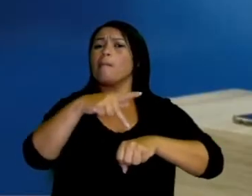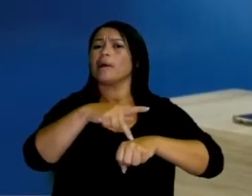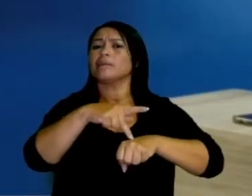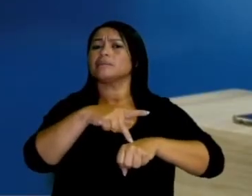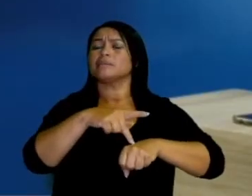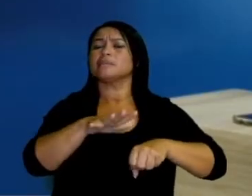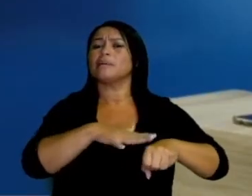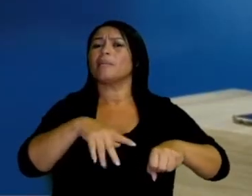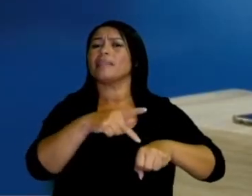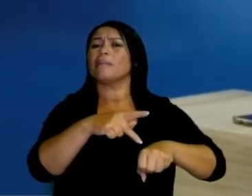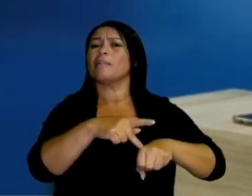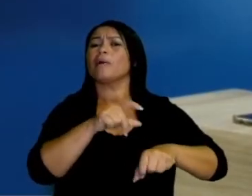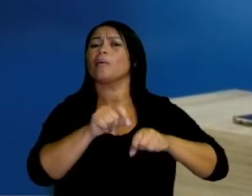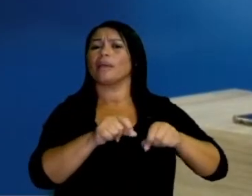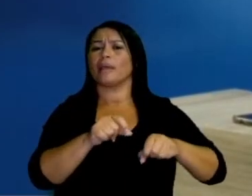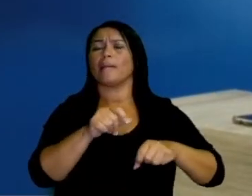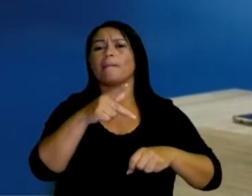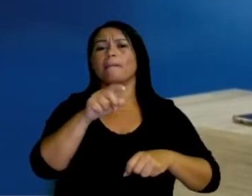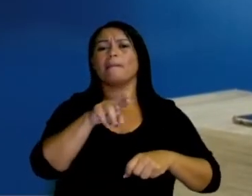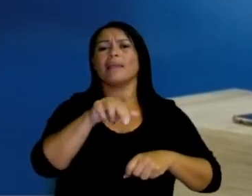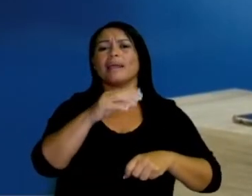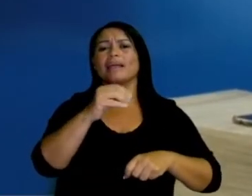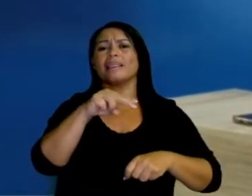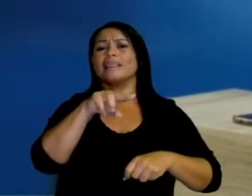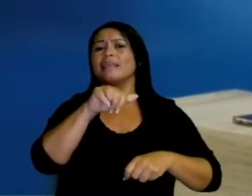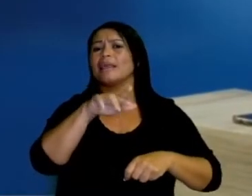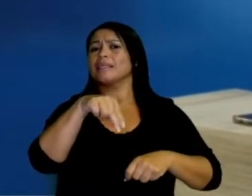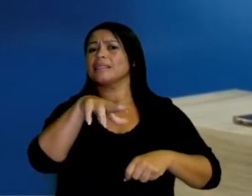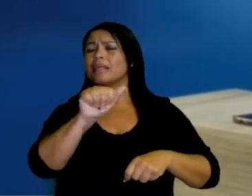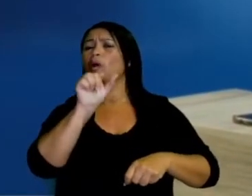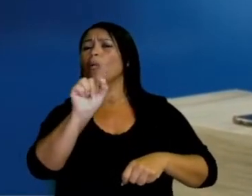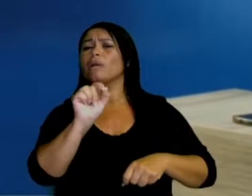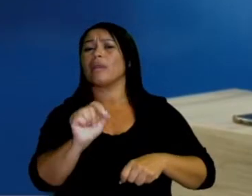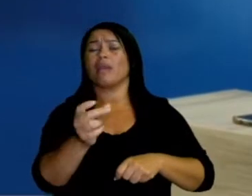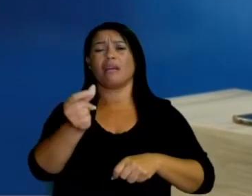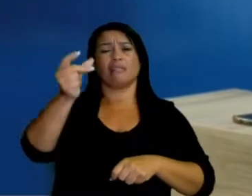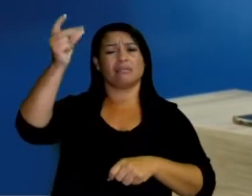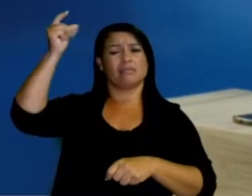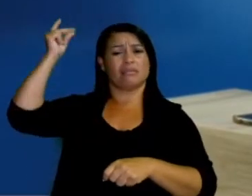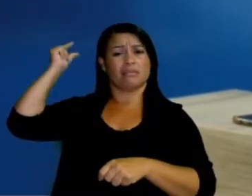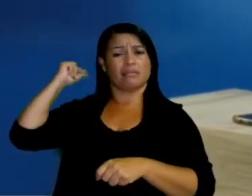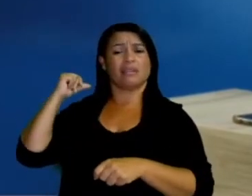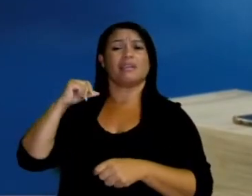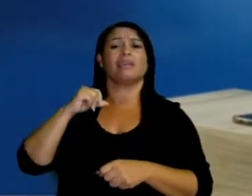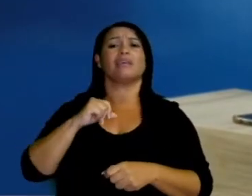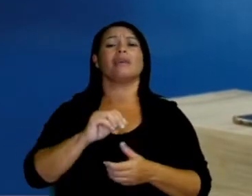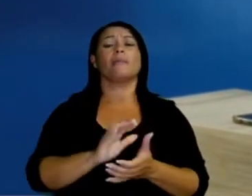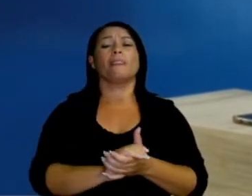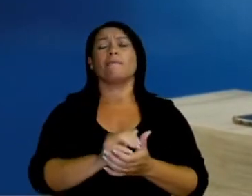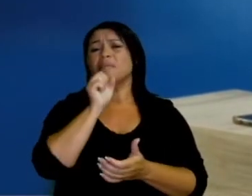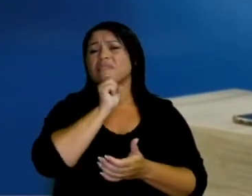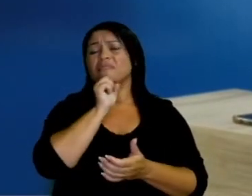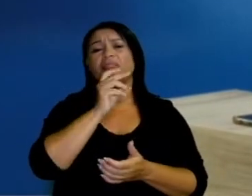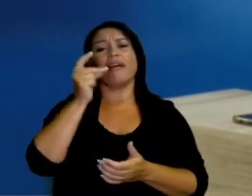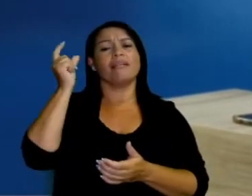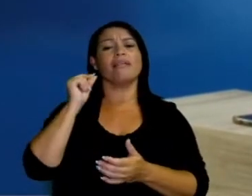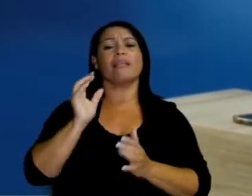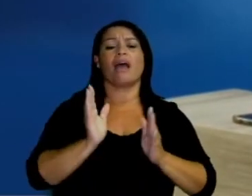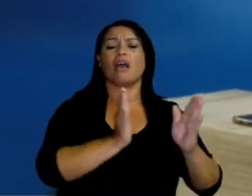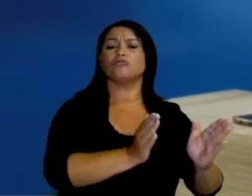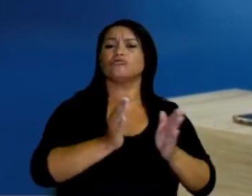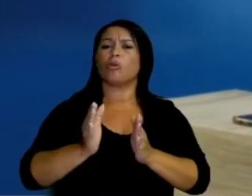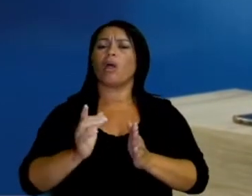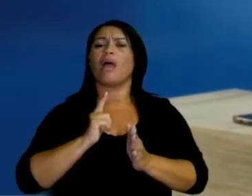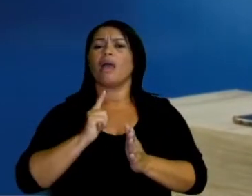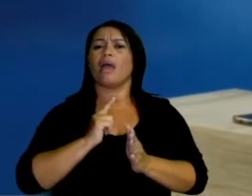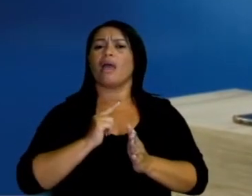aí pré-cambriana, ou seja, antiga. A gente sabe que a história geológica da Terra, é dividida em